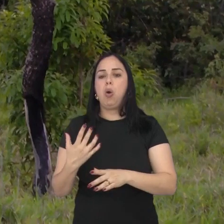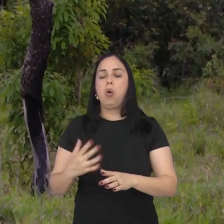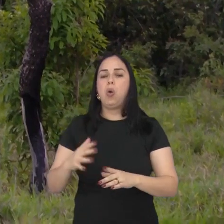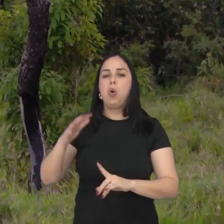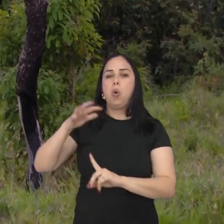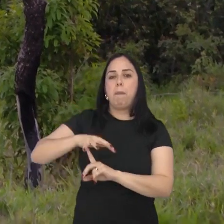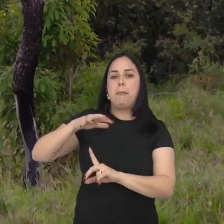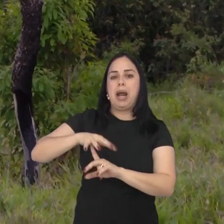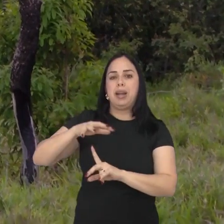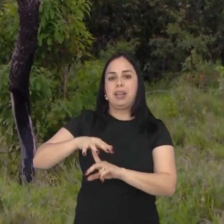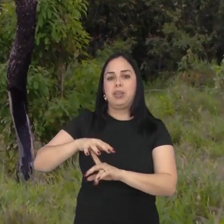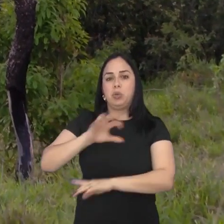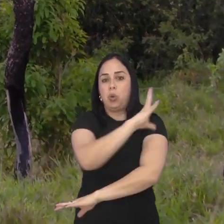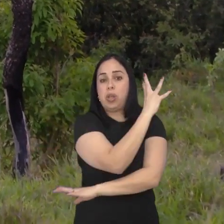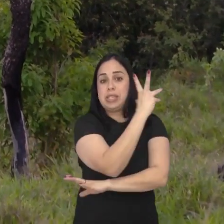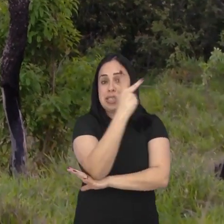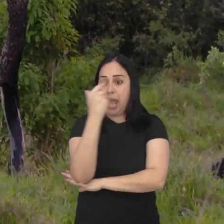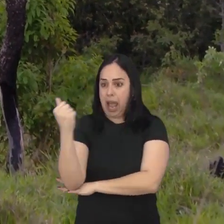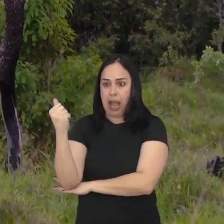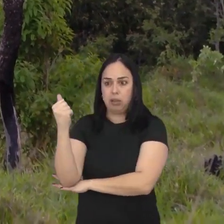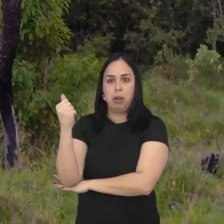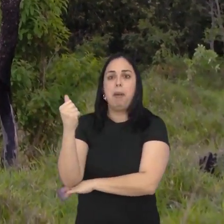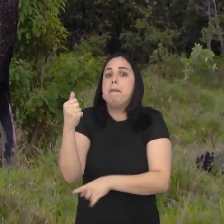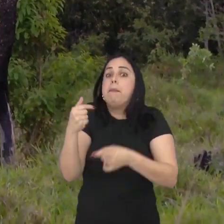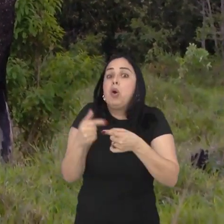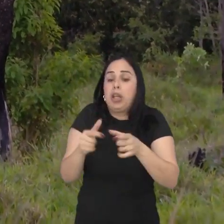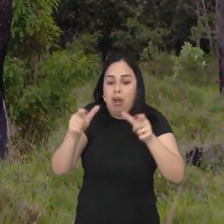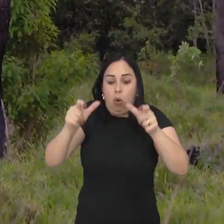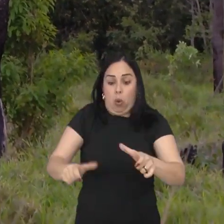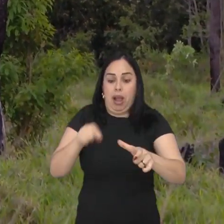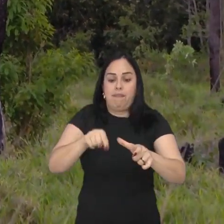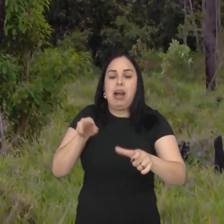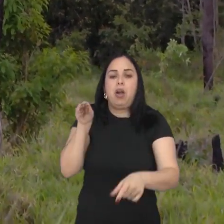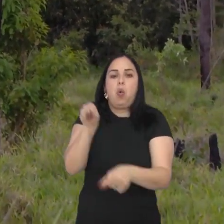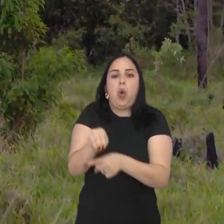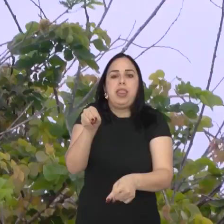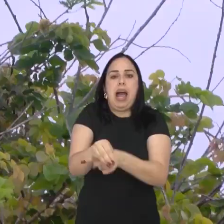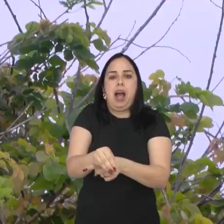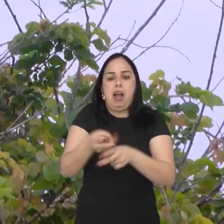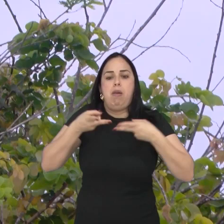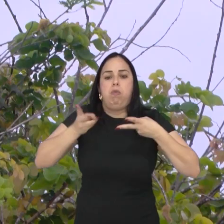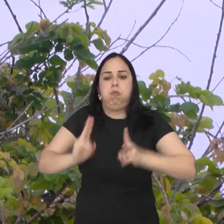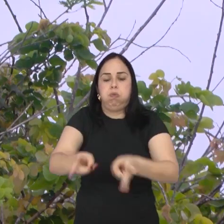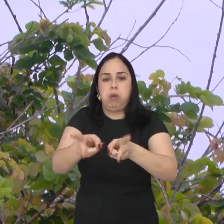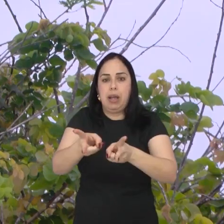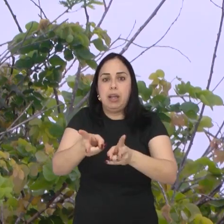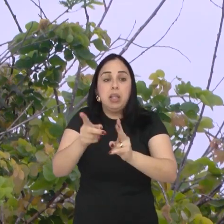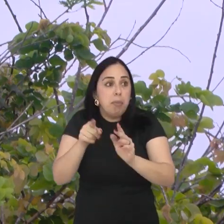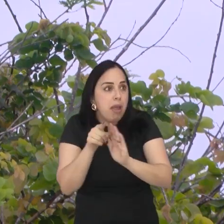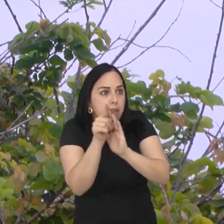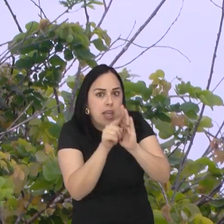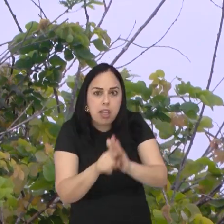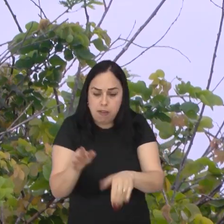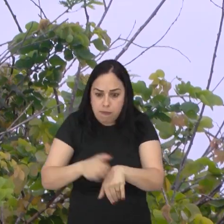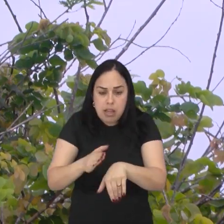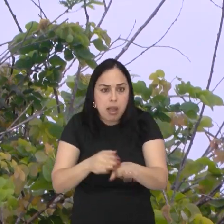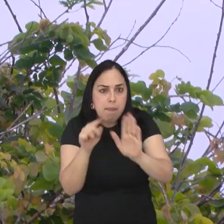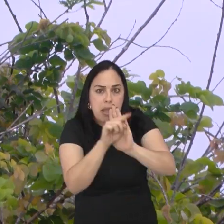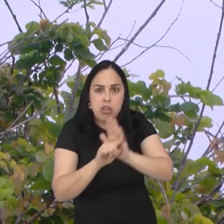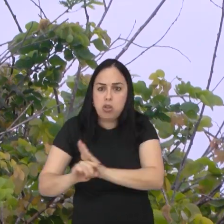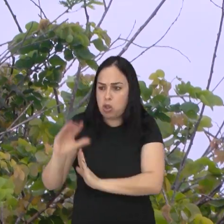Campos criou o Parque Municipal do Cerrado, que vai garantir a preservação desse ecossistema e, ao mesmo tempo, realizar